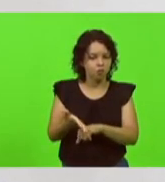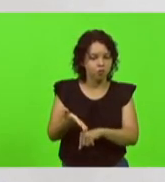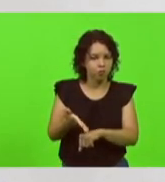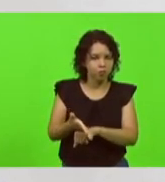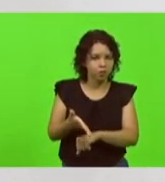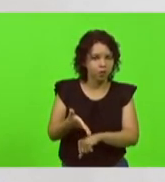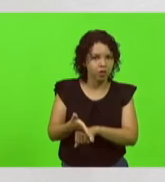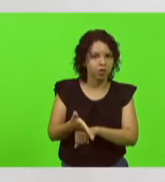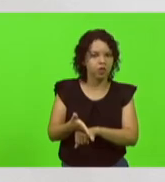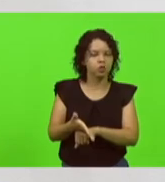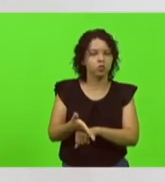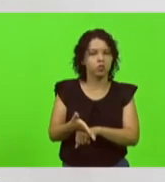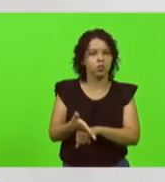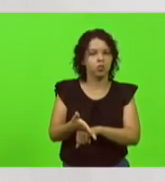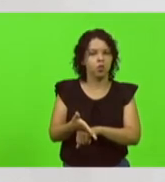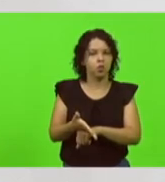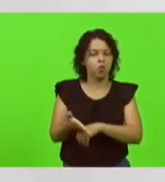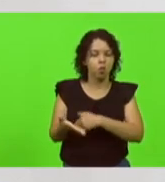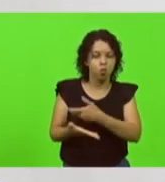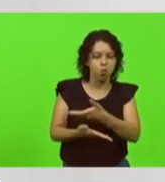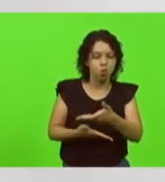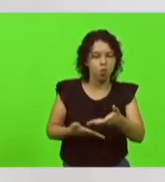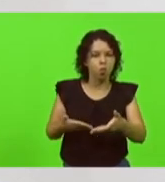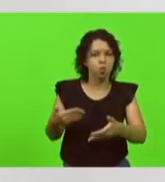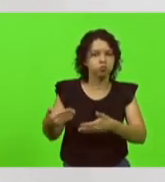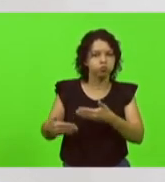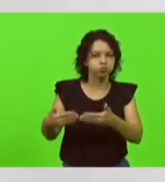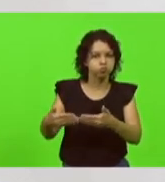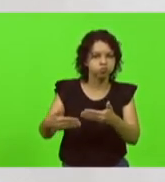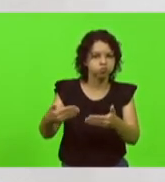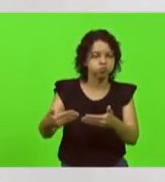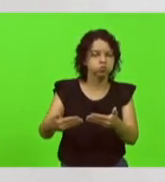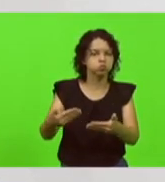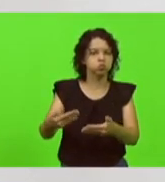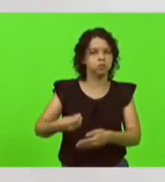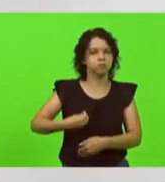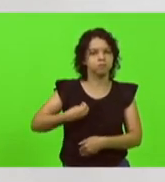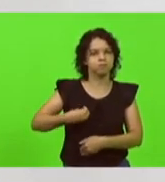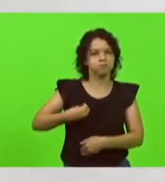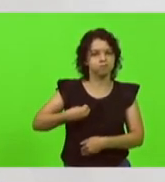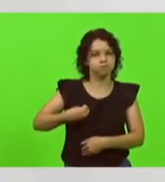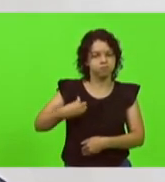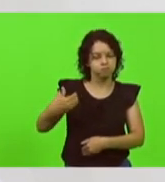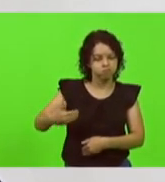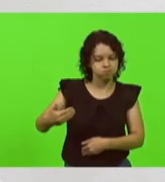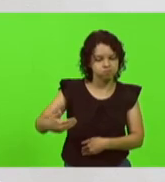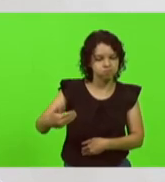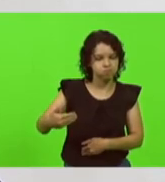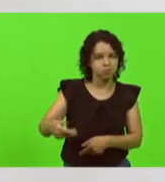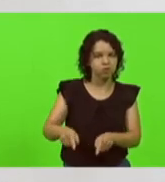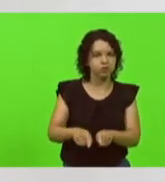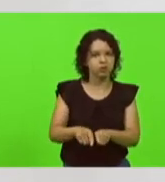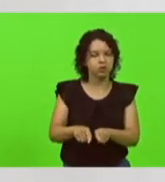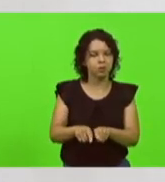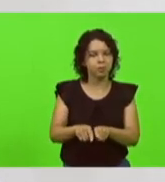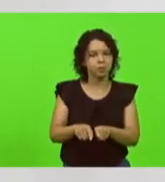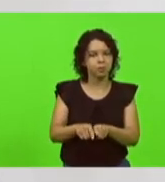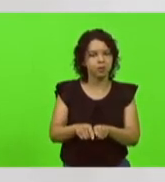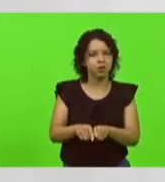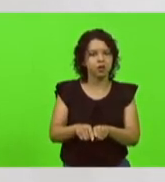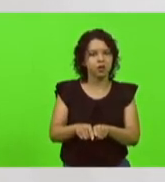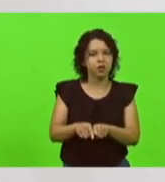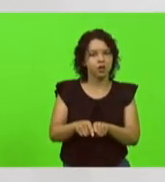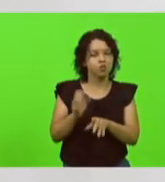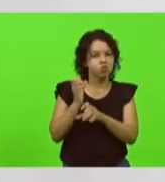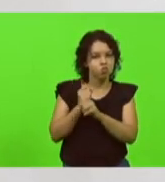mantém viva a atividade e, ao mesmo tempo, também as finanças dos municípios do